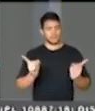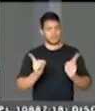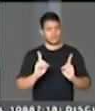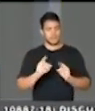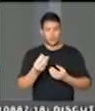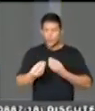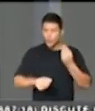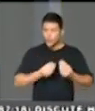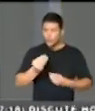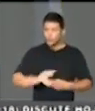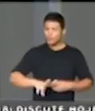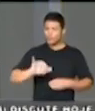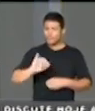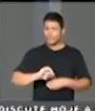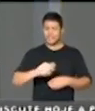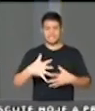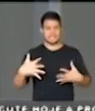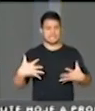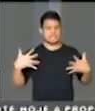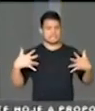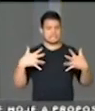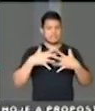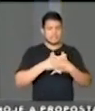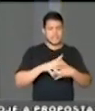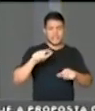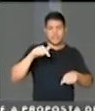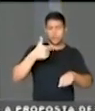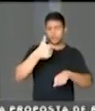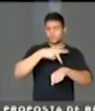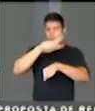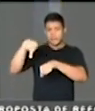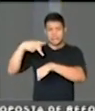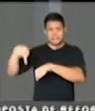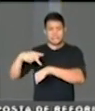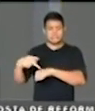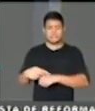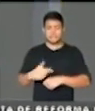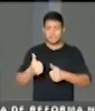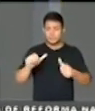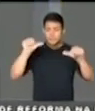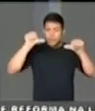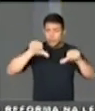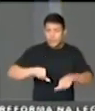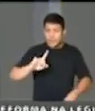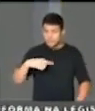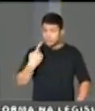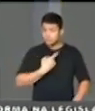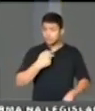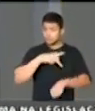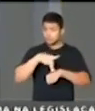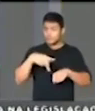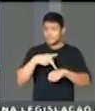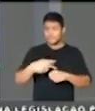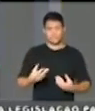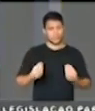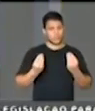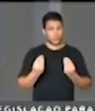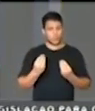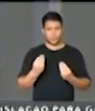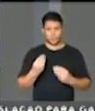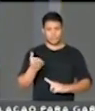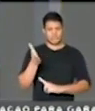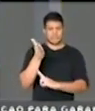como sempre fez, para afugentar os negócios do Brasil, para afundar o nosso país e a credibilidade que o Brasil